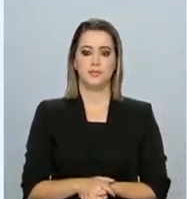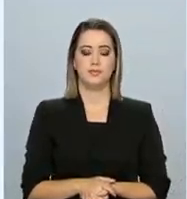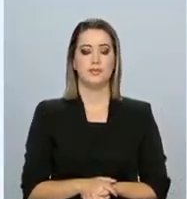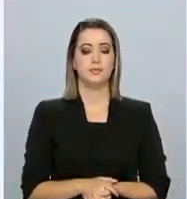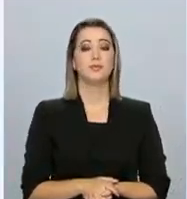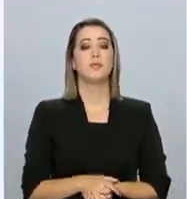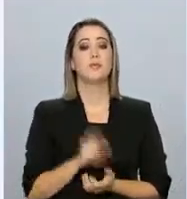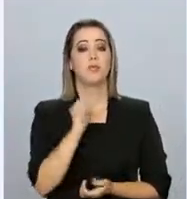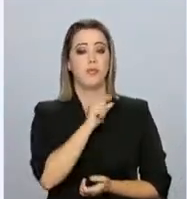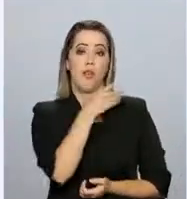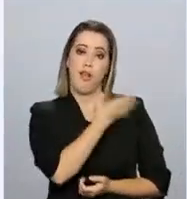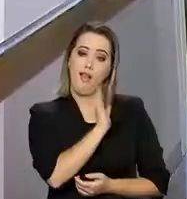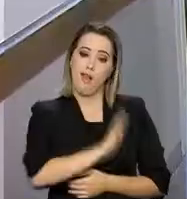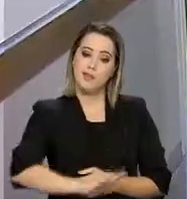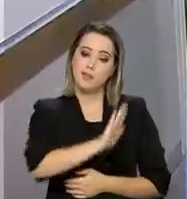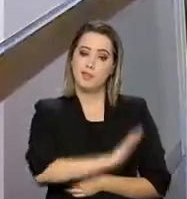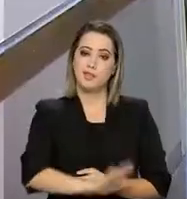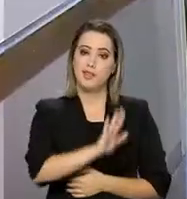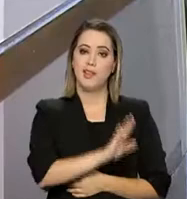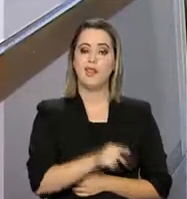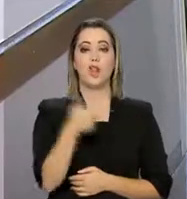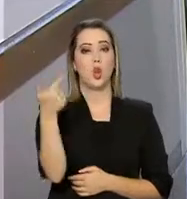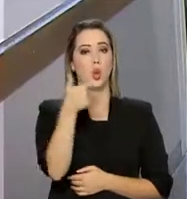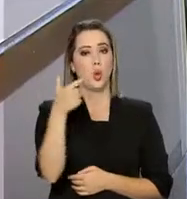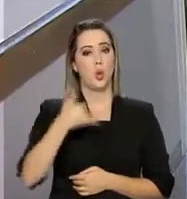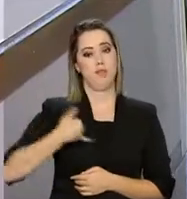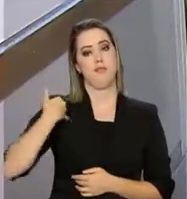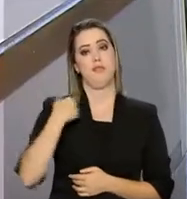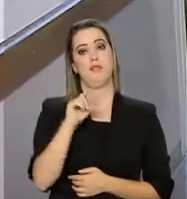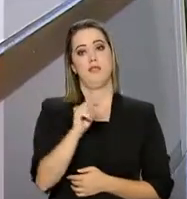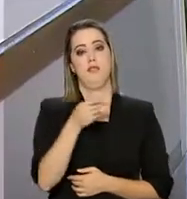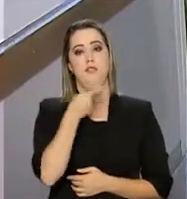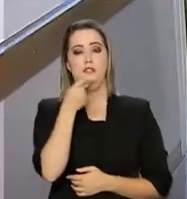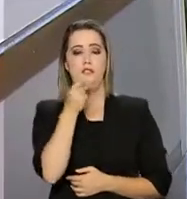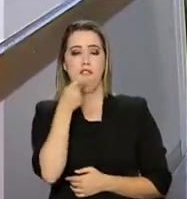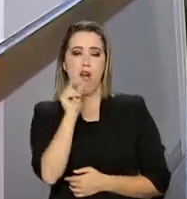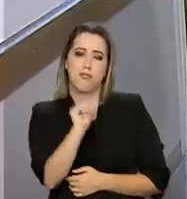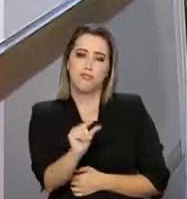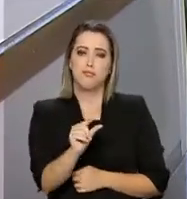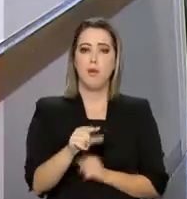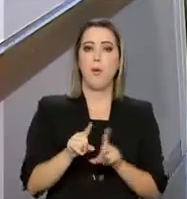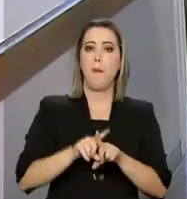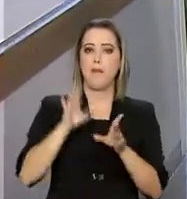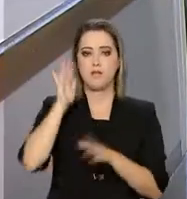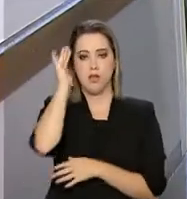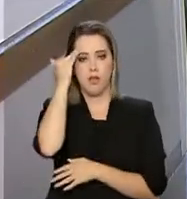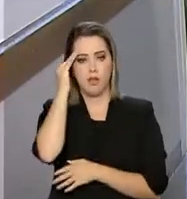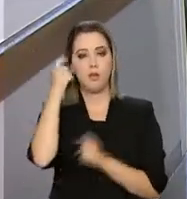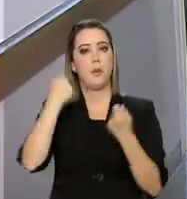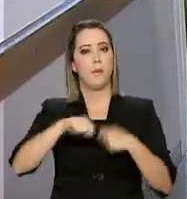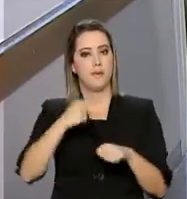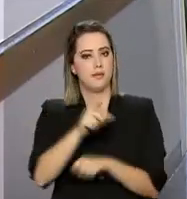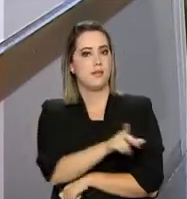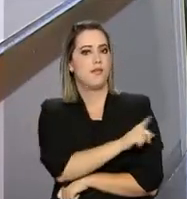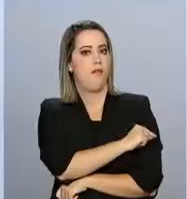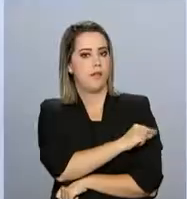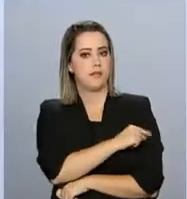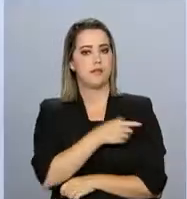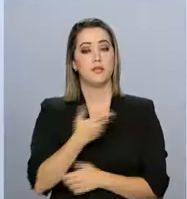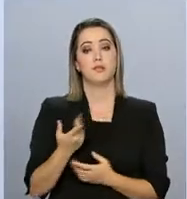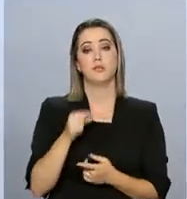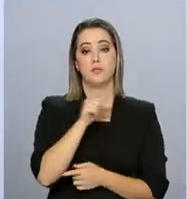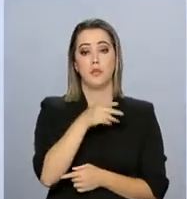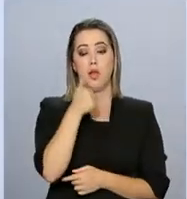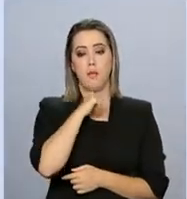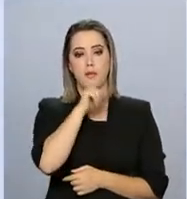é a pequena lista de apenas 2 aninhos mal sabe falar mas já entendeu que precisa tomar a vacina da gripe a